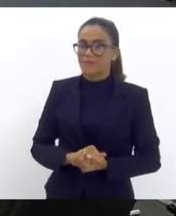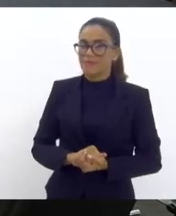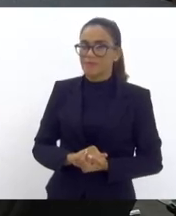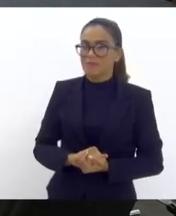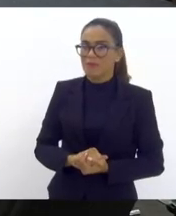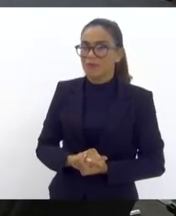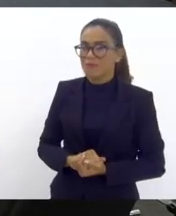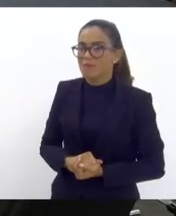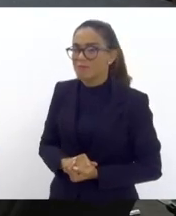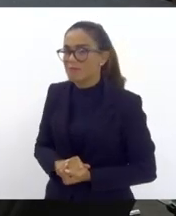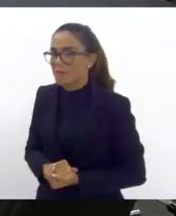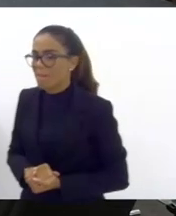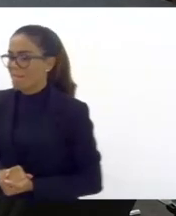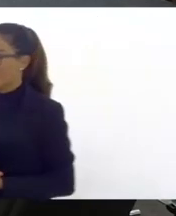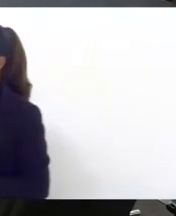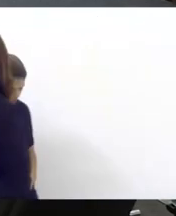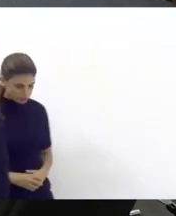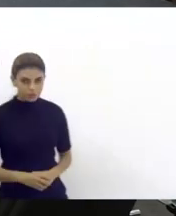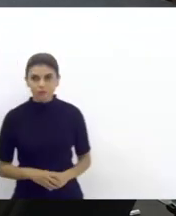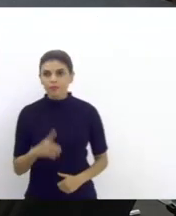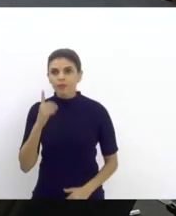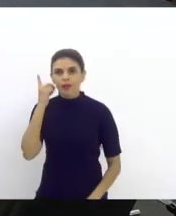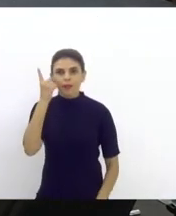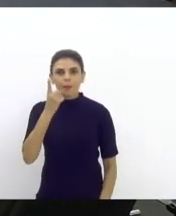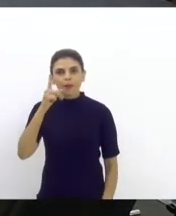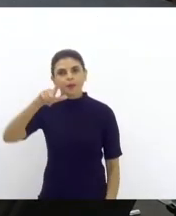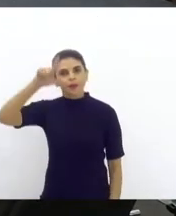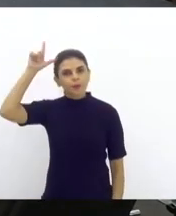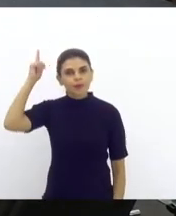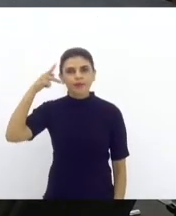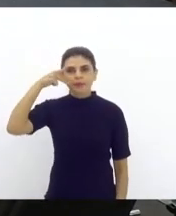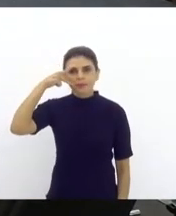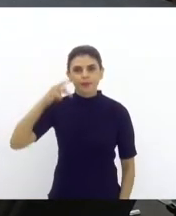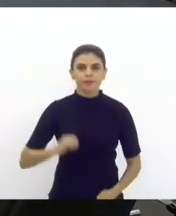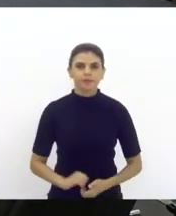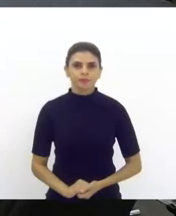é o próximo a hora do escrito é o nome Deputado Luiz Paulo